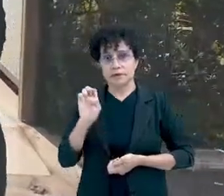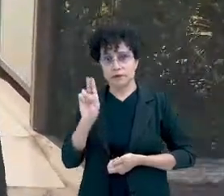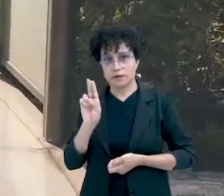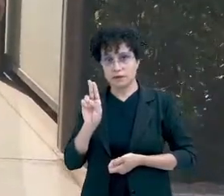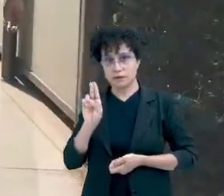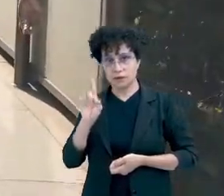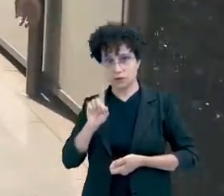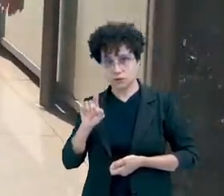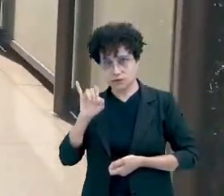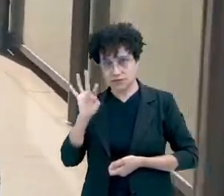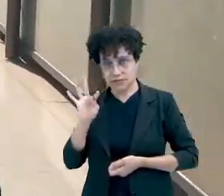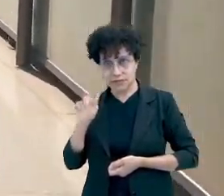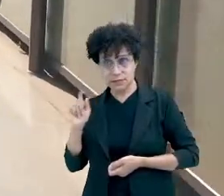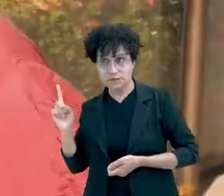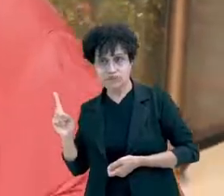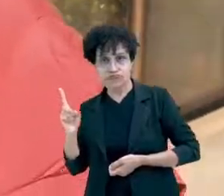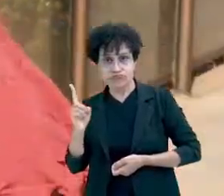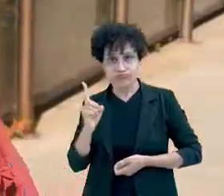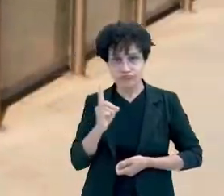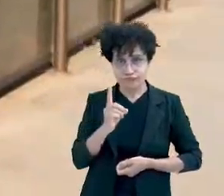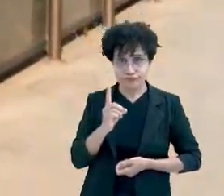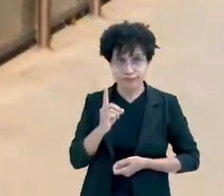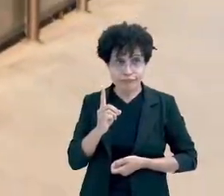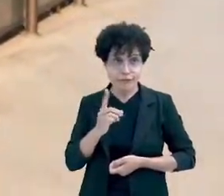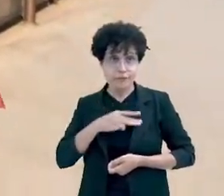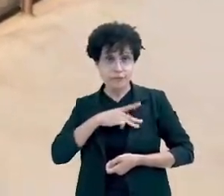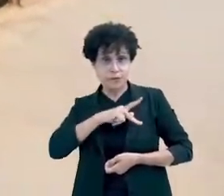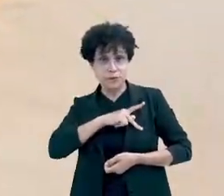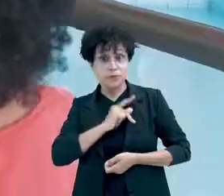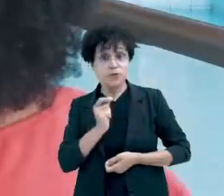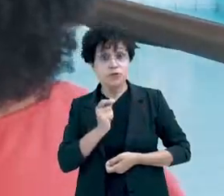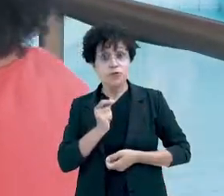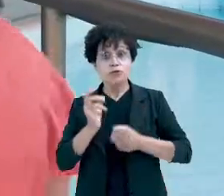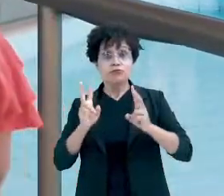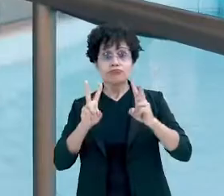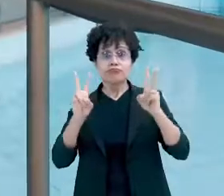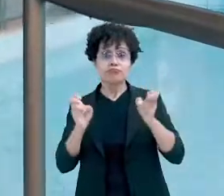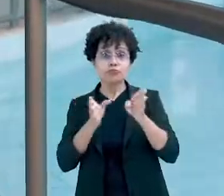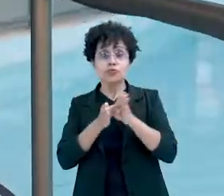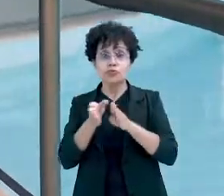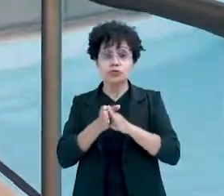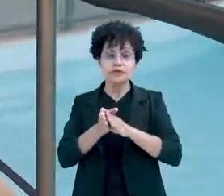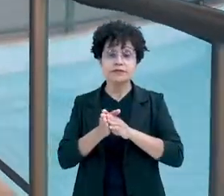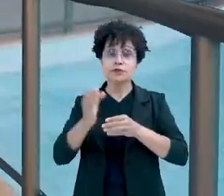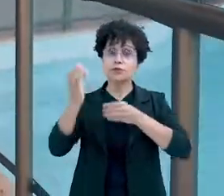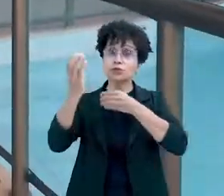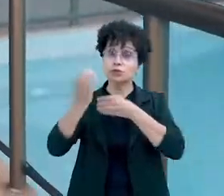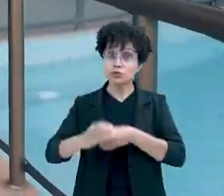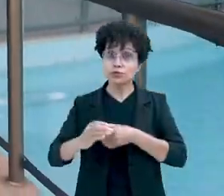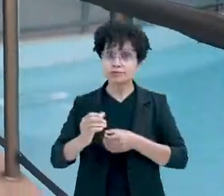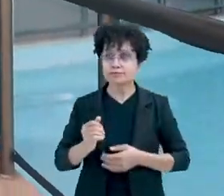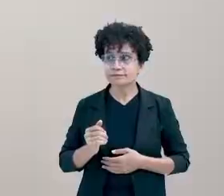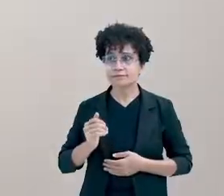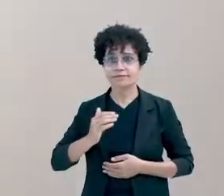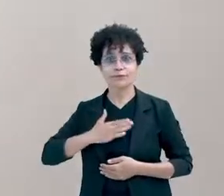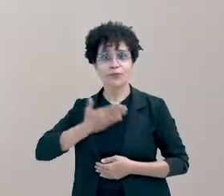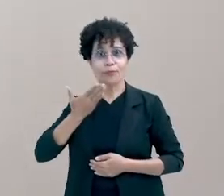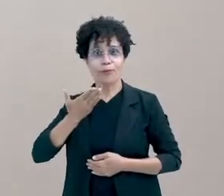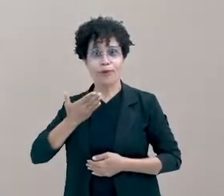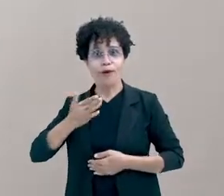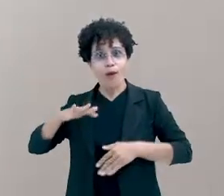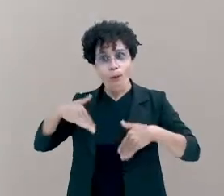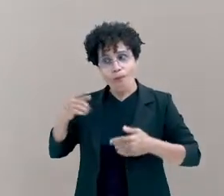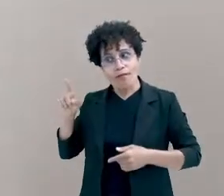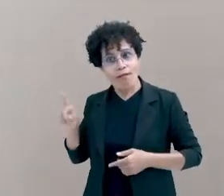Eusita procurou o Ministério Público para ter orientações sobre a participação em um concurso público. A